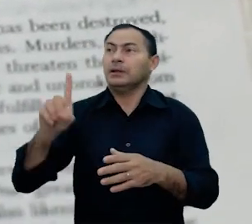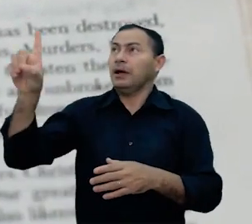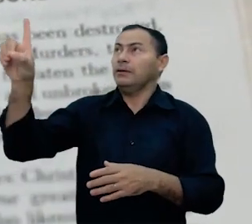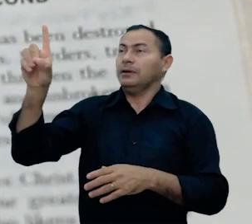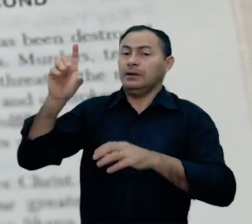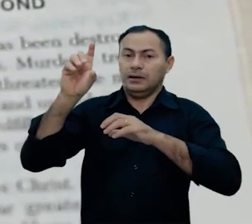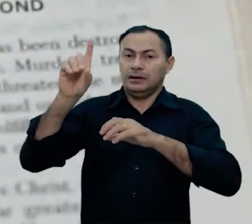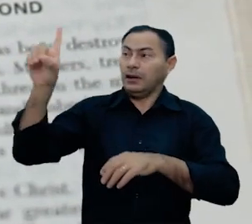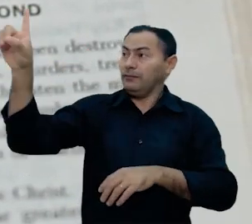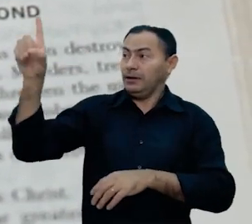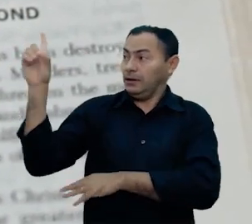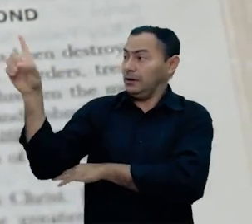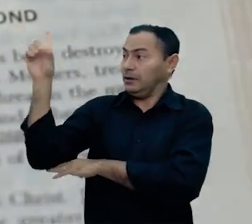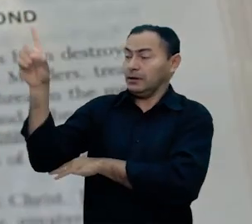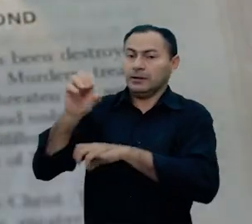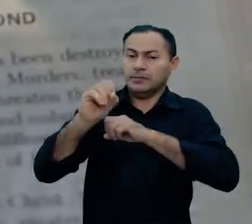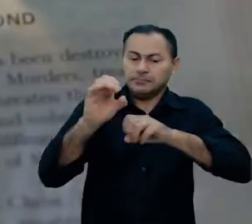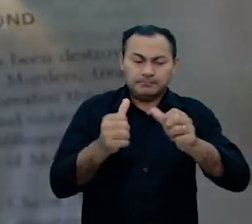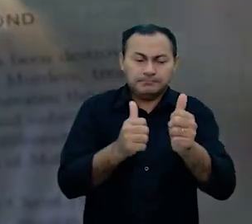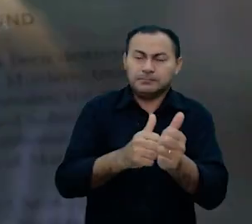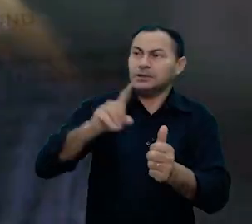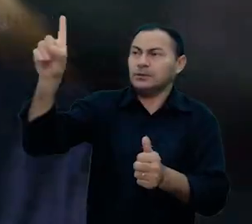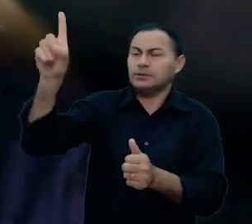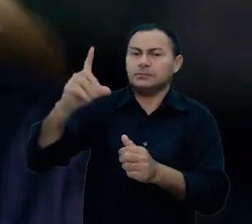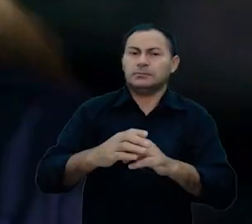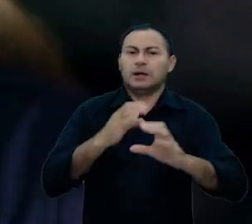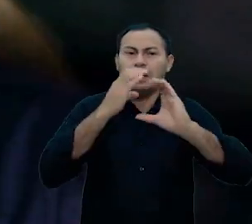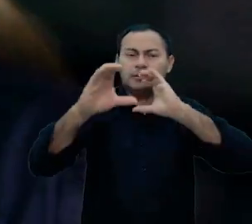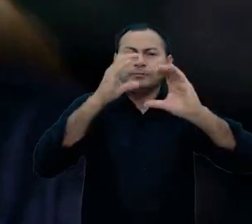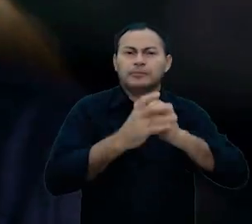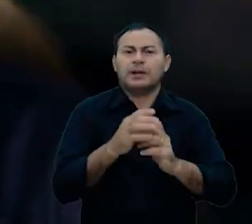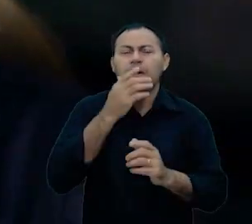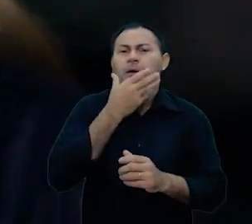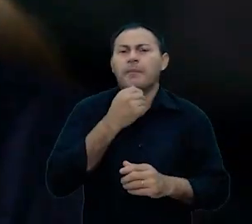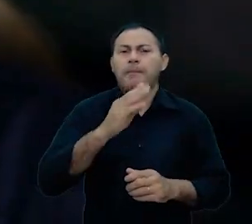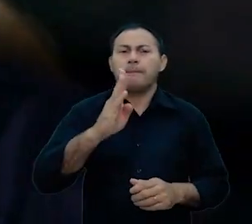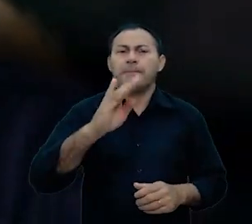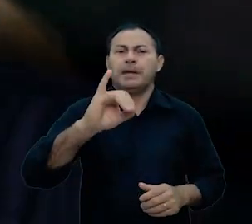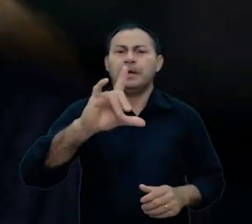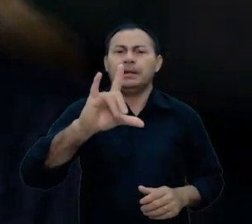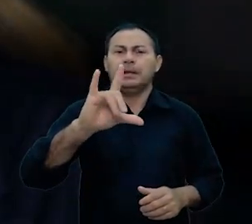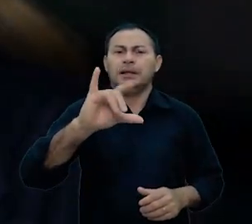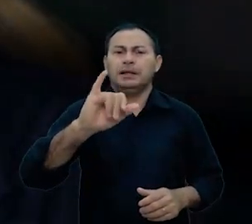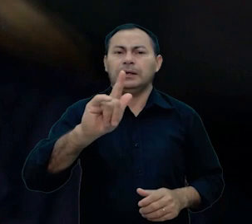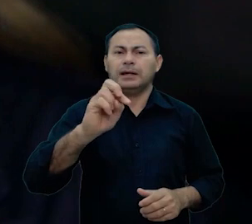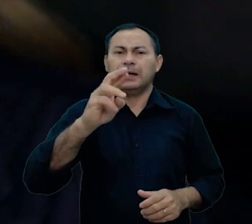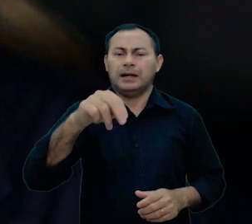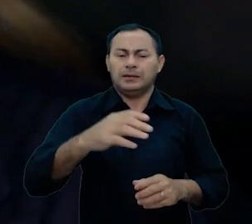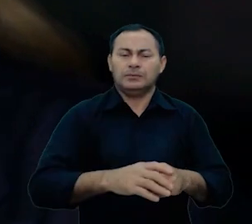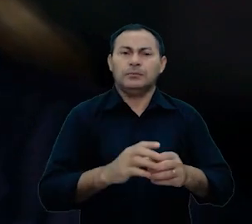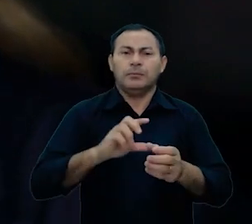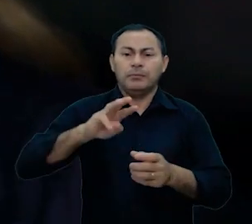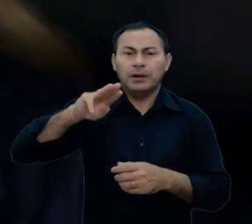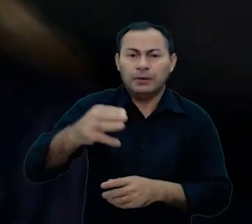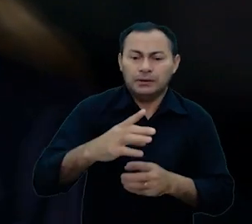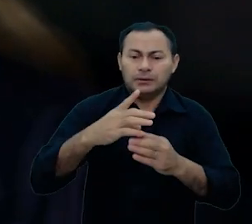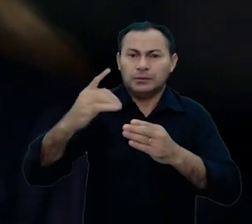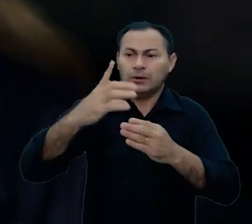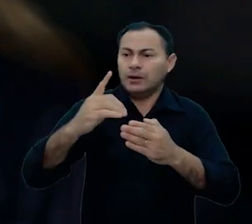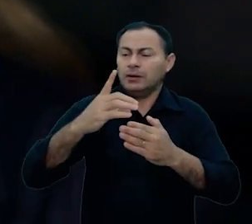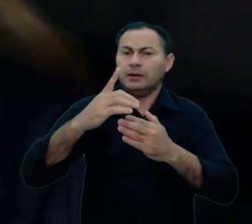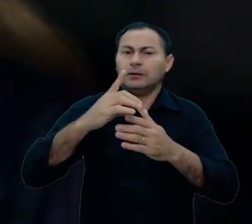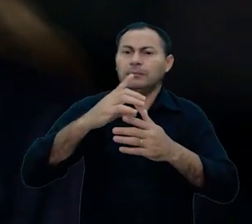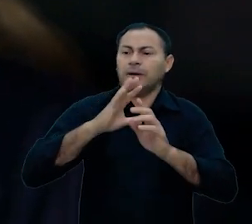de Deus com cânticos. Você já percebeu que quando pessoas como Billy Graham usam milhões de dólares para transmitir suas cruzadas